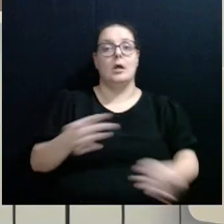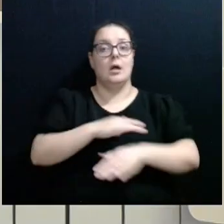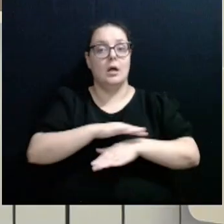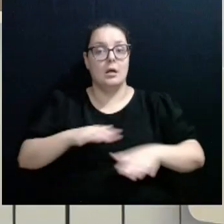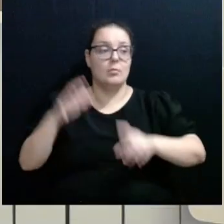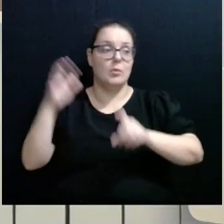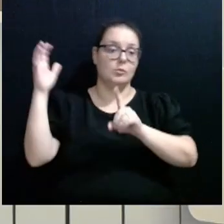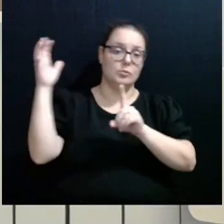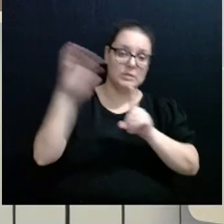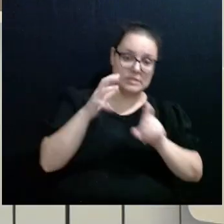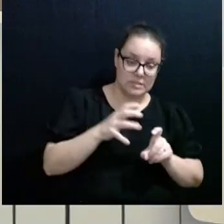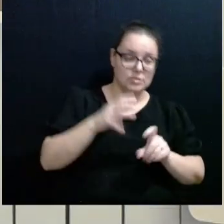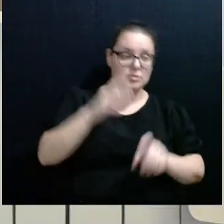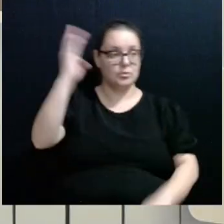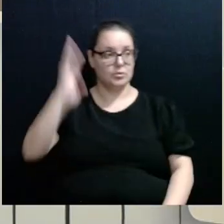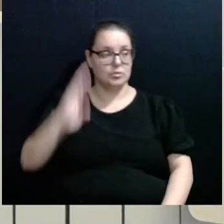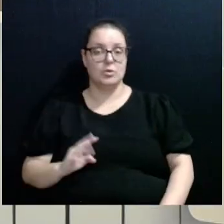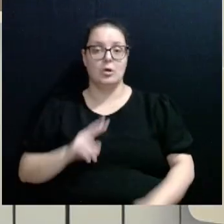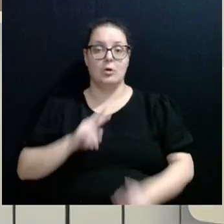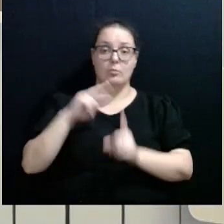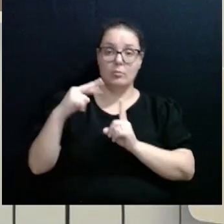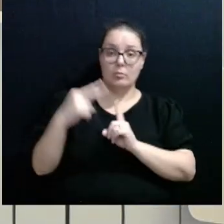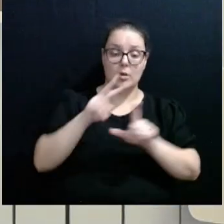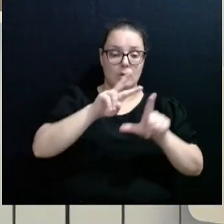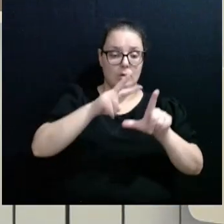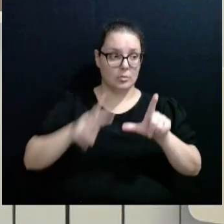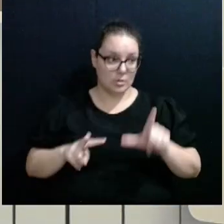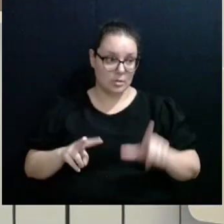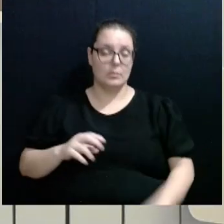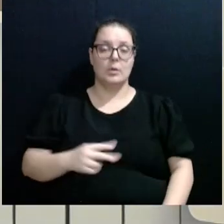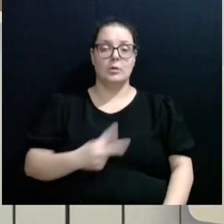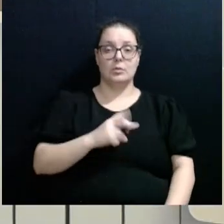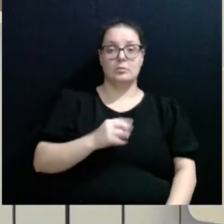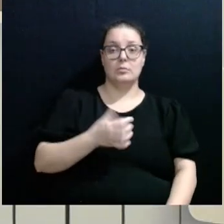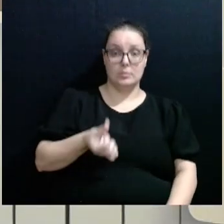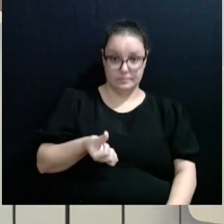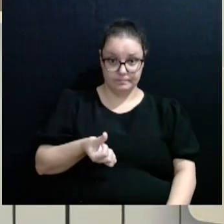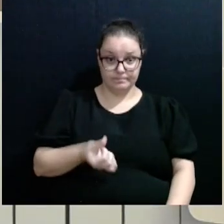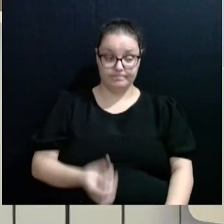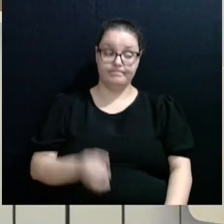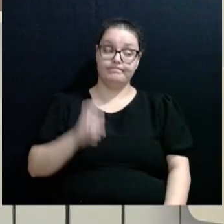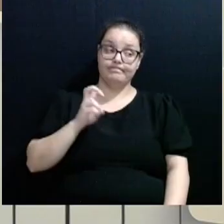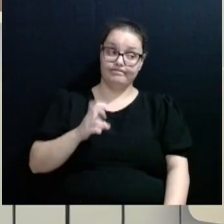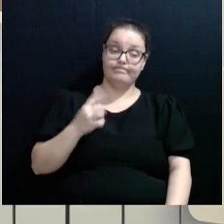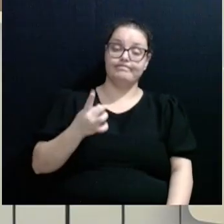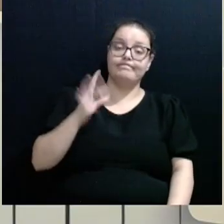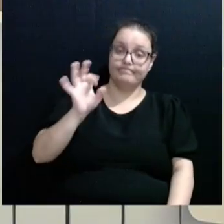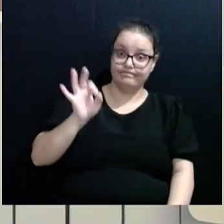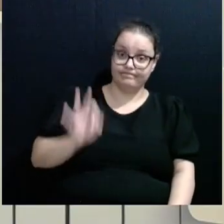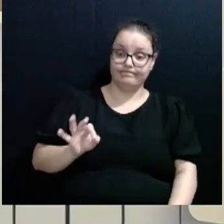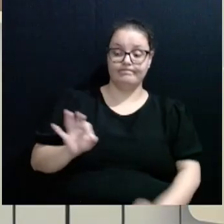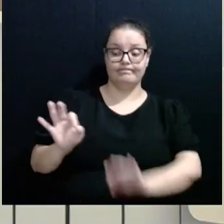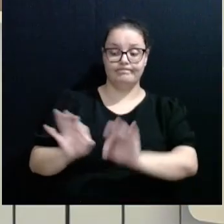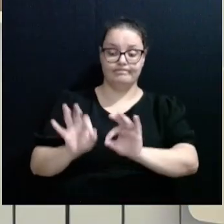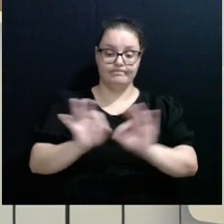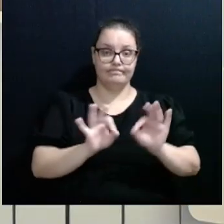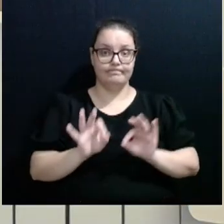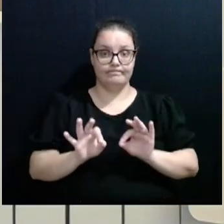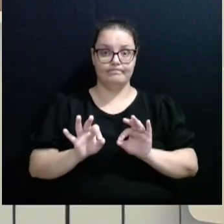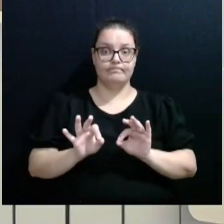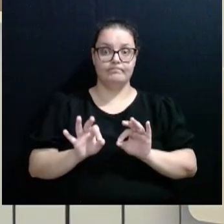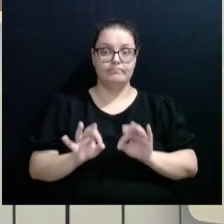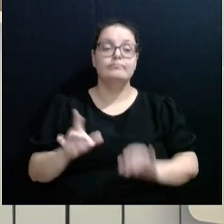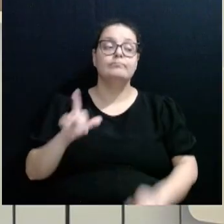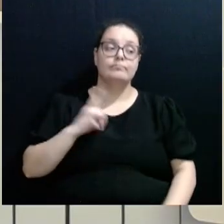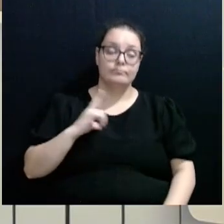Panorama 2026, apontou que apenas 51% das organizações contam com políticas